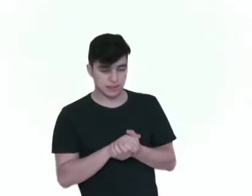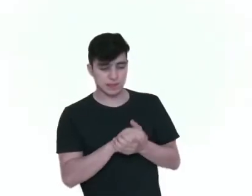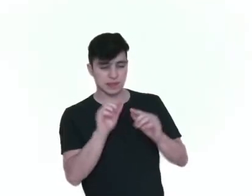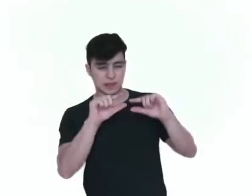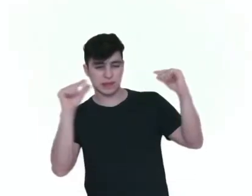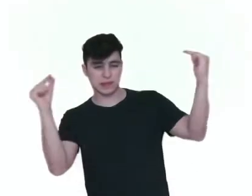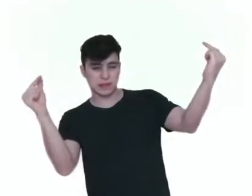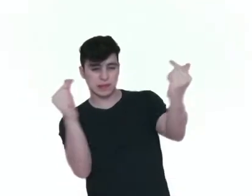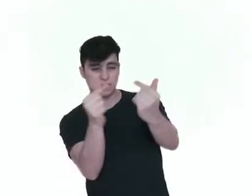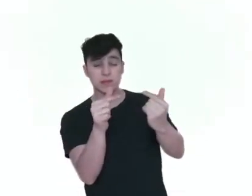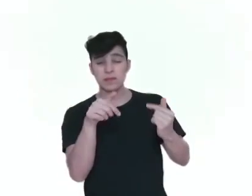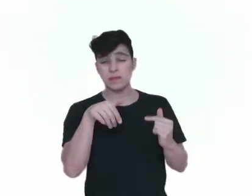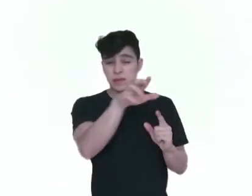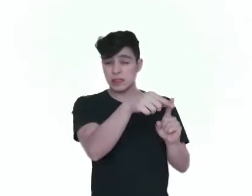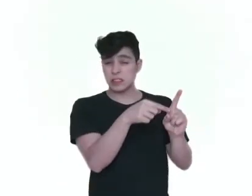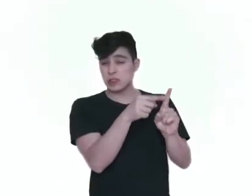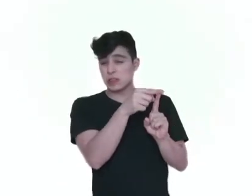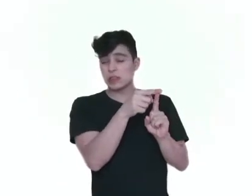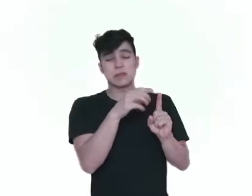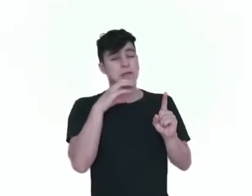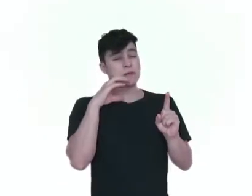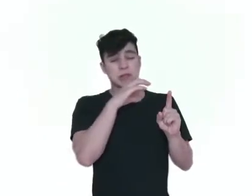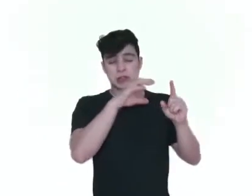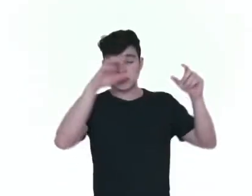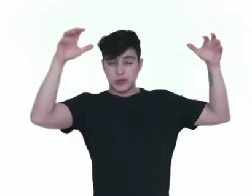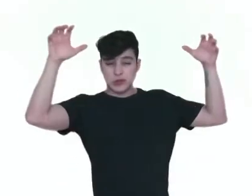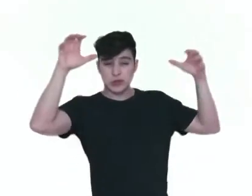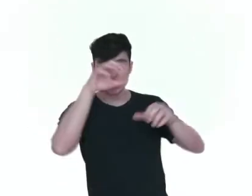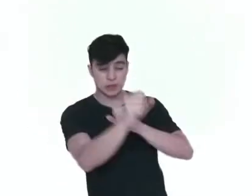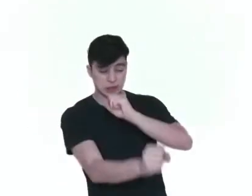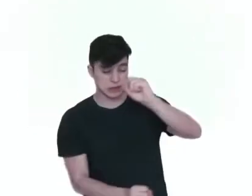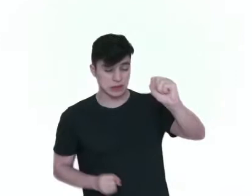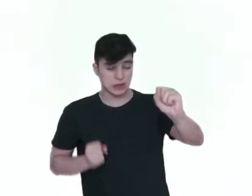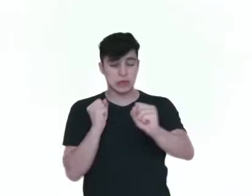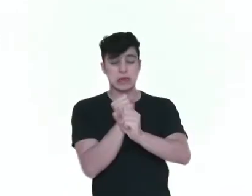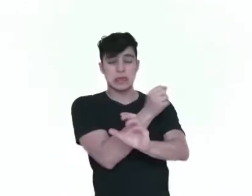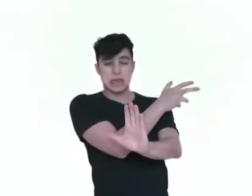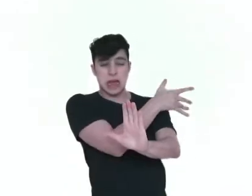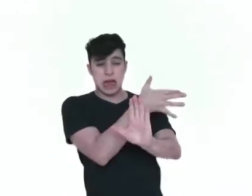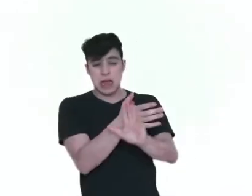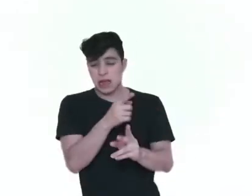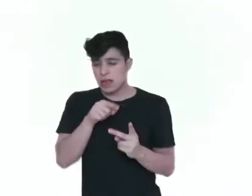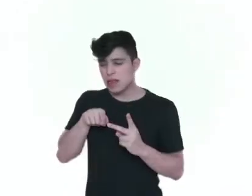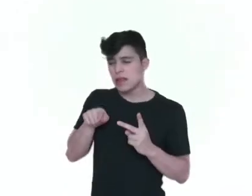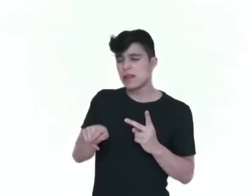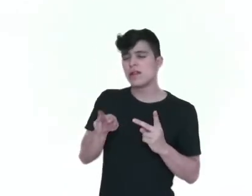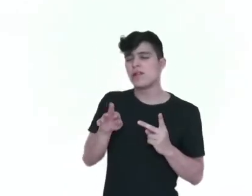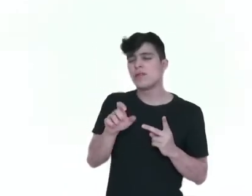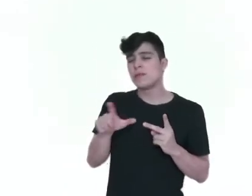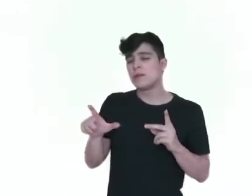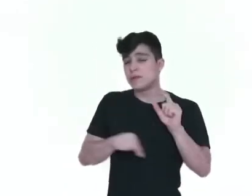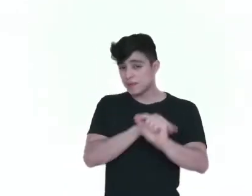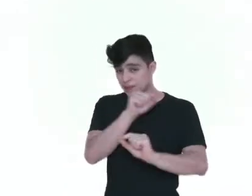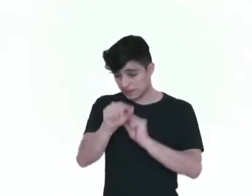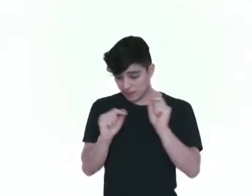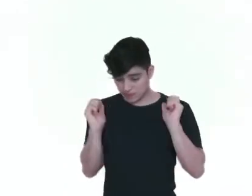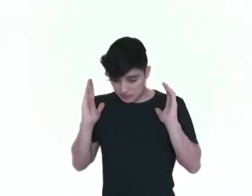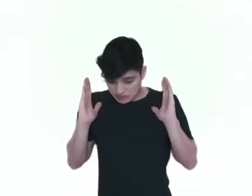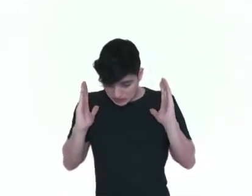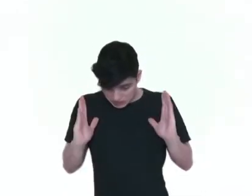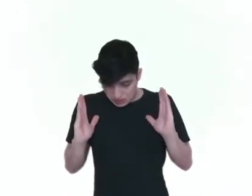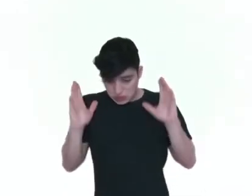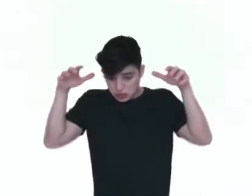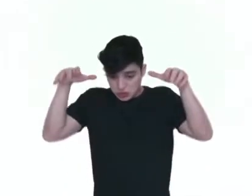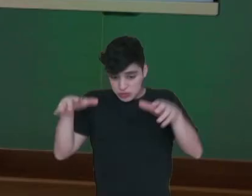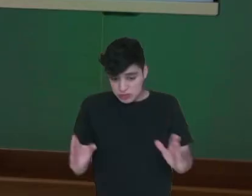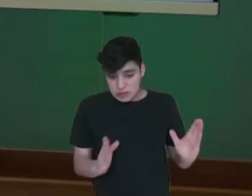um elevado índice de chuvas no ano inteiro, né? Enquanto o clima tropical tem um período